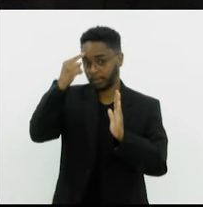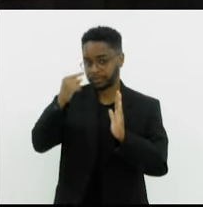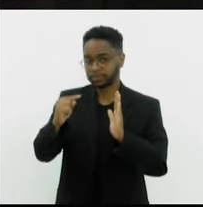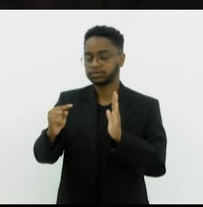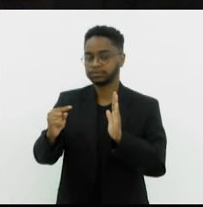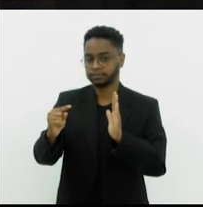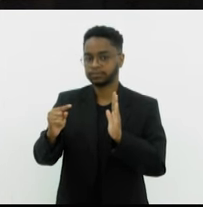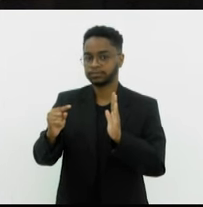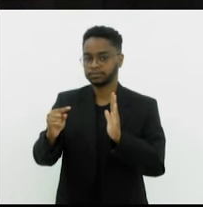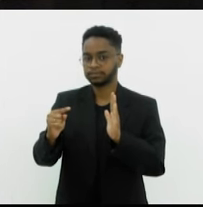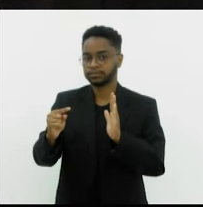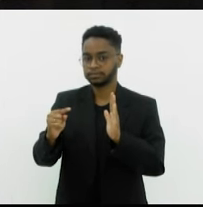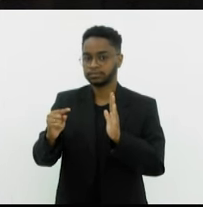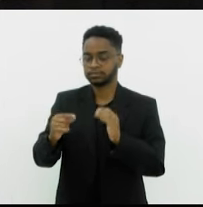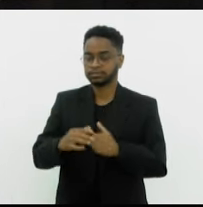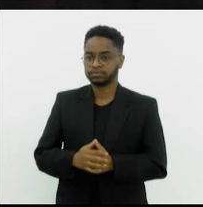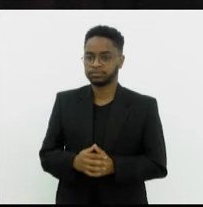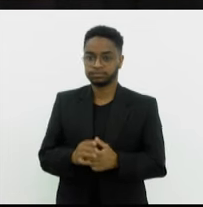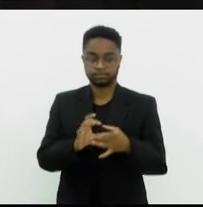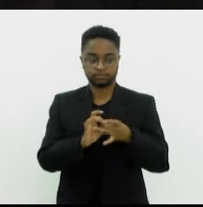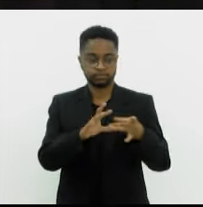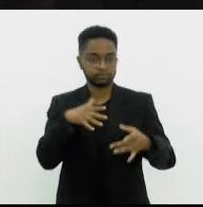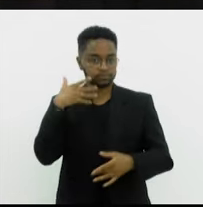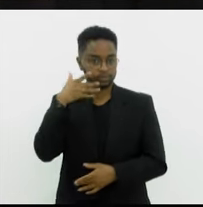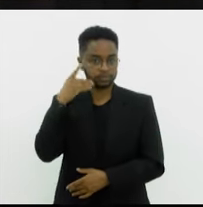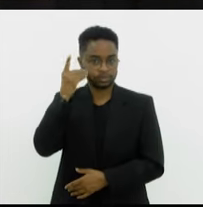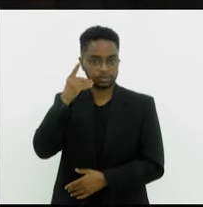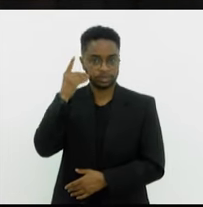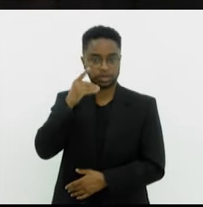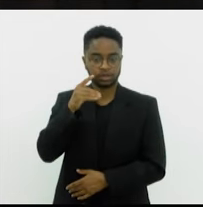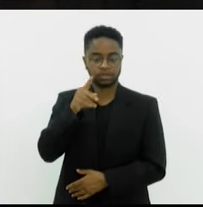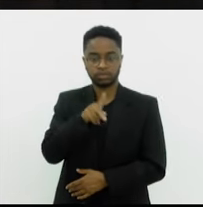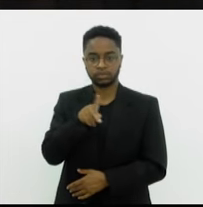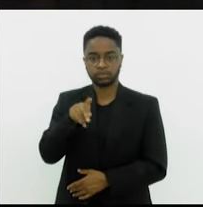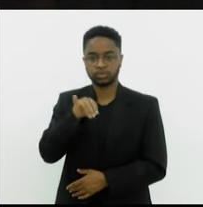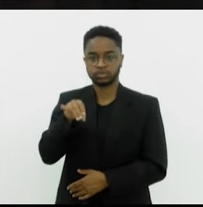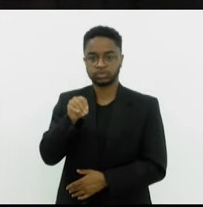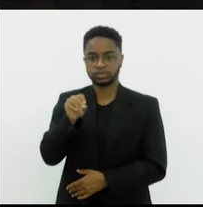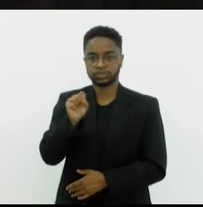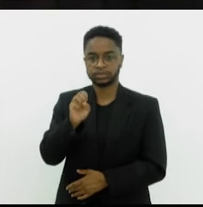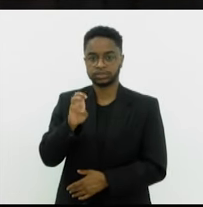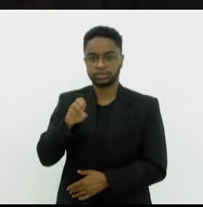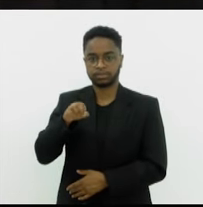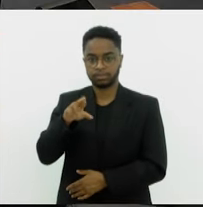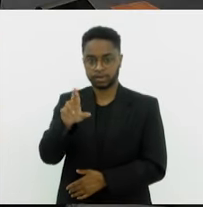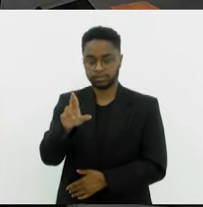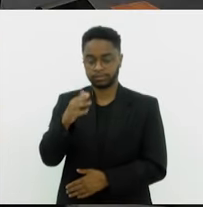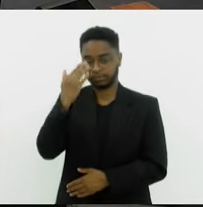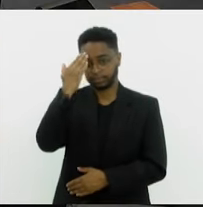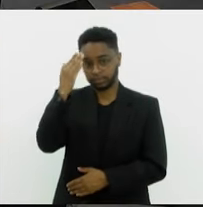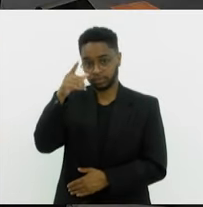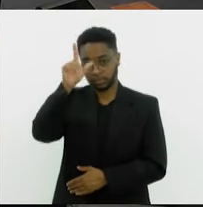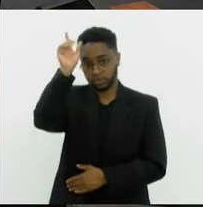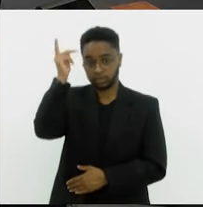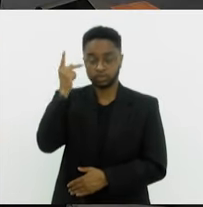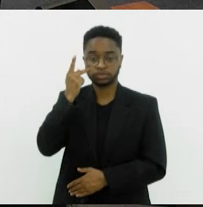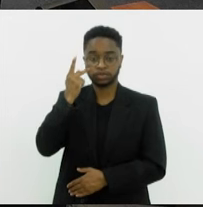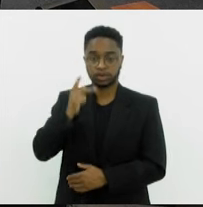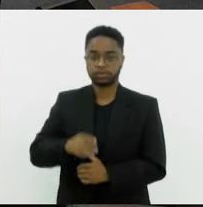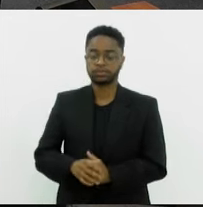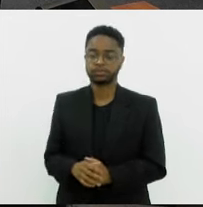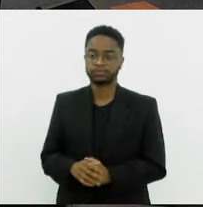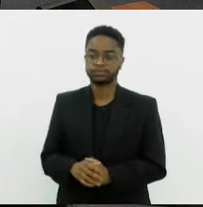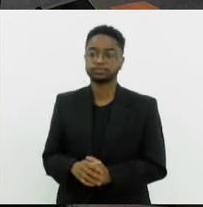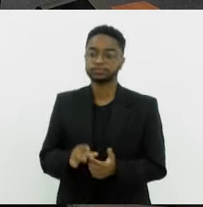semana. Concedo a parte ao deputado professor Josemar. Obrigado, deputado Luiz Paulo. Foi